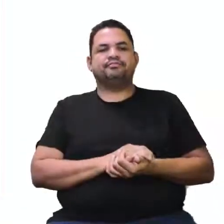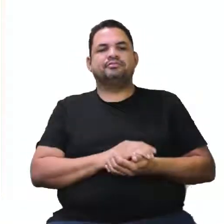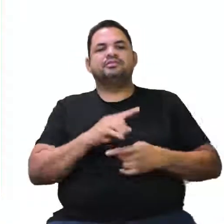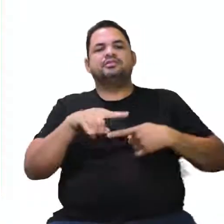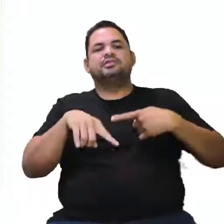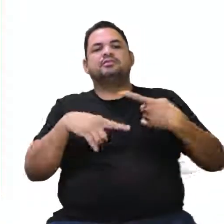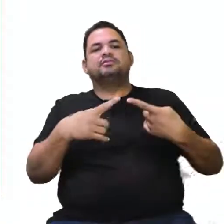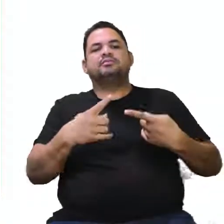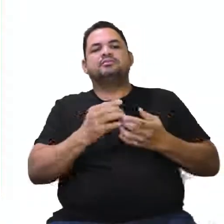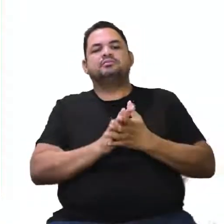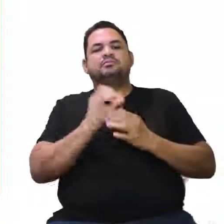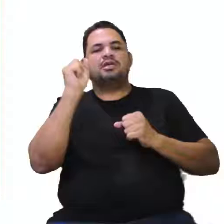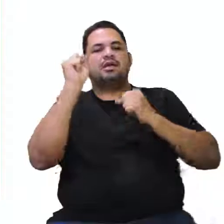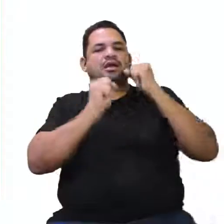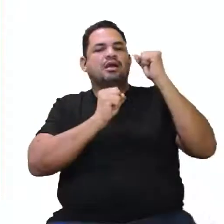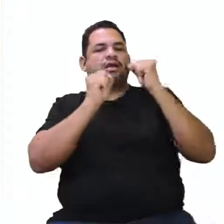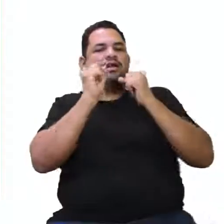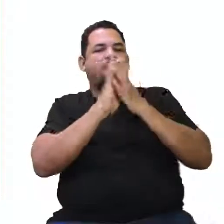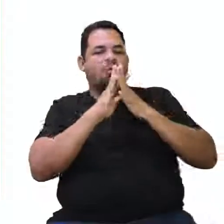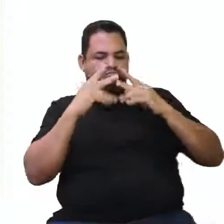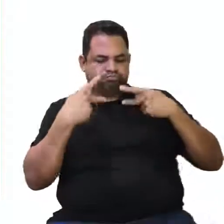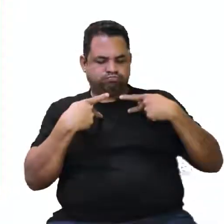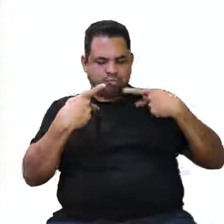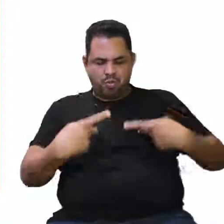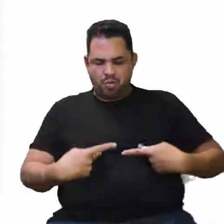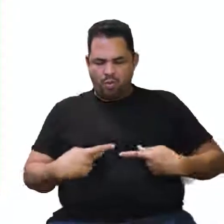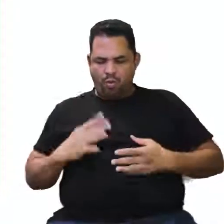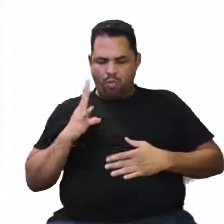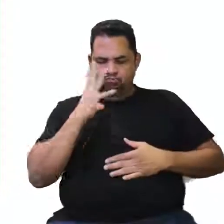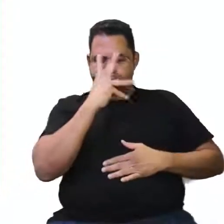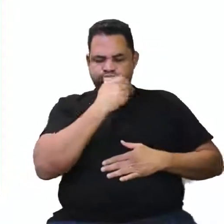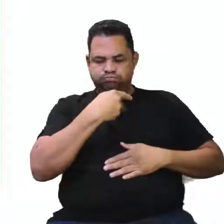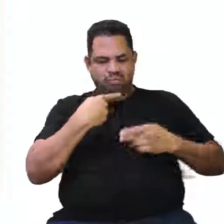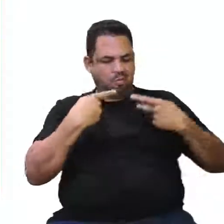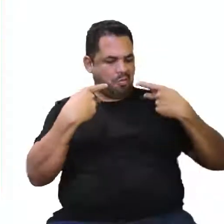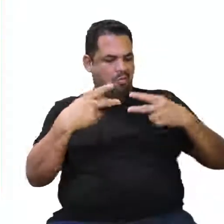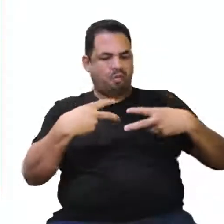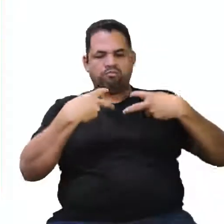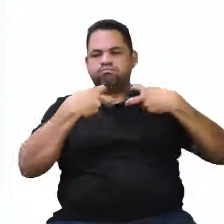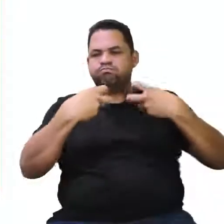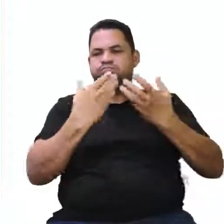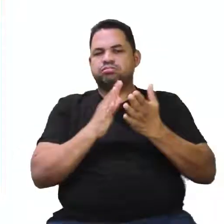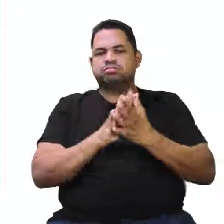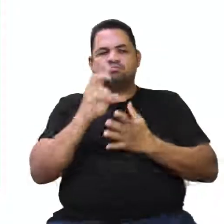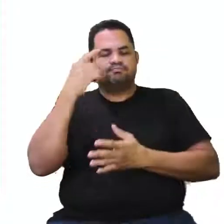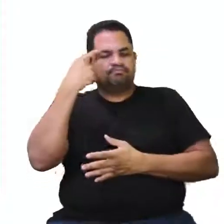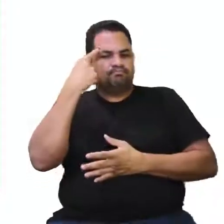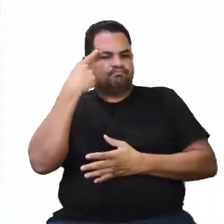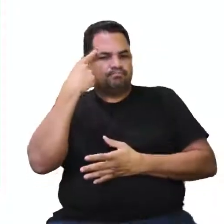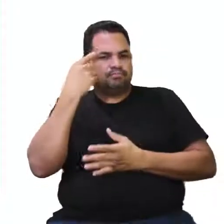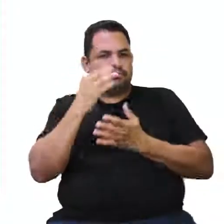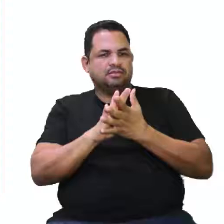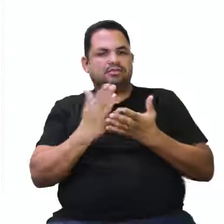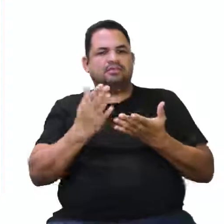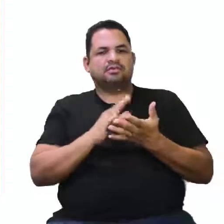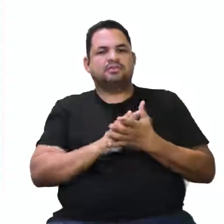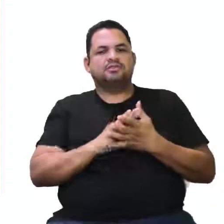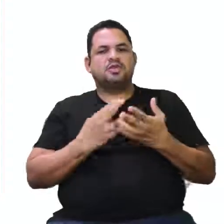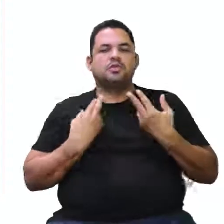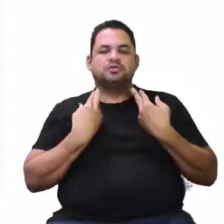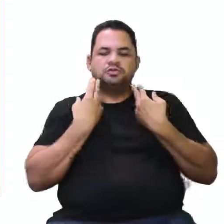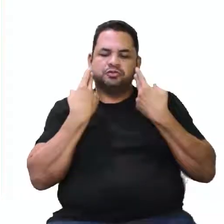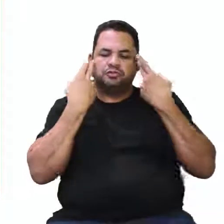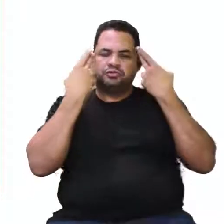E depois, prof? A indústria do culto ao corpo belo, né? Então a gente vai refletir aí sobre as cirurgias plásticas, né?